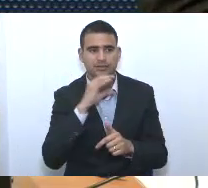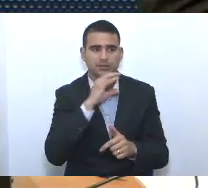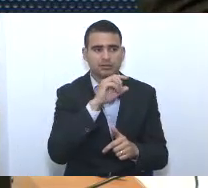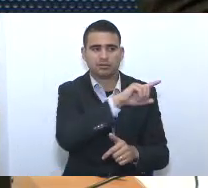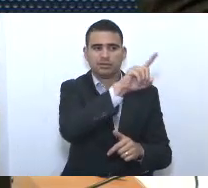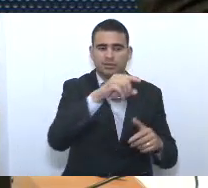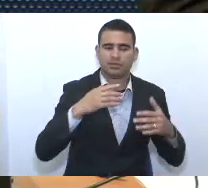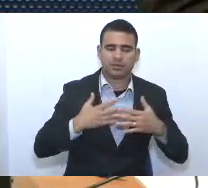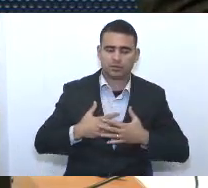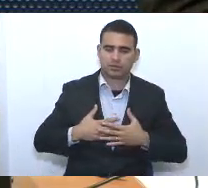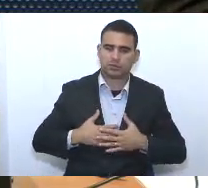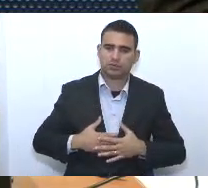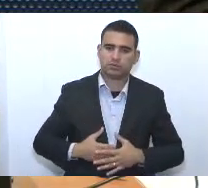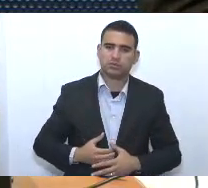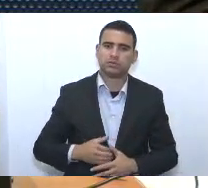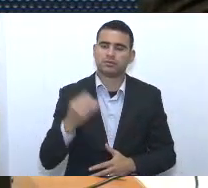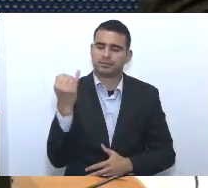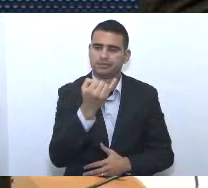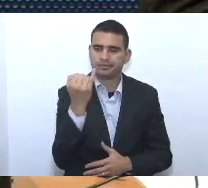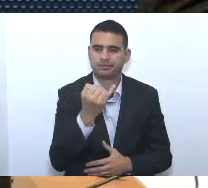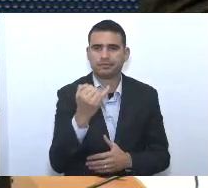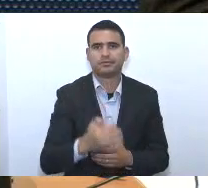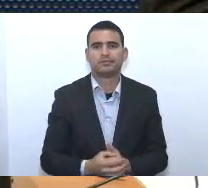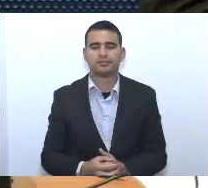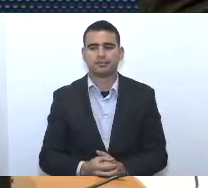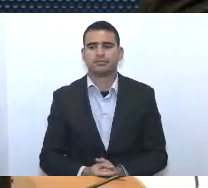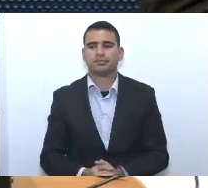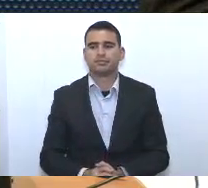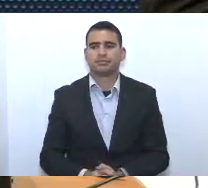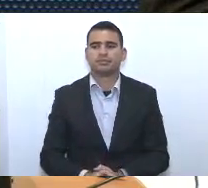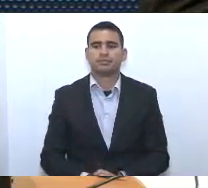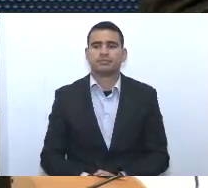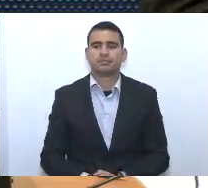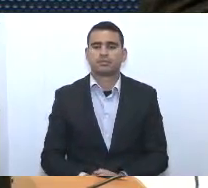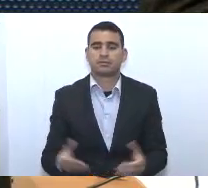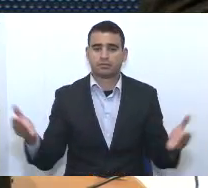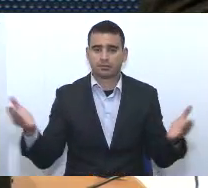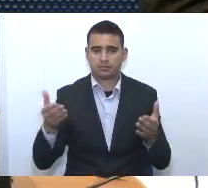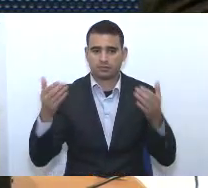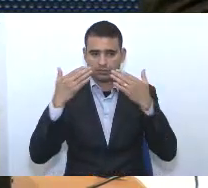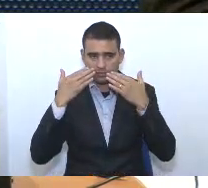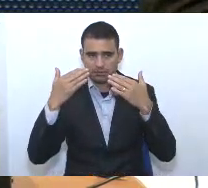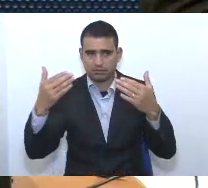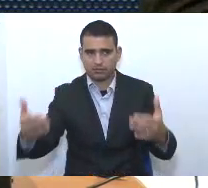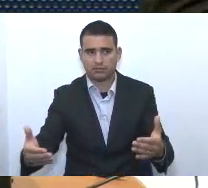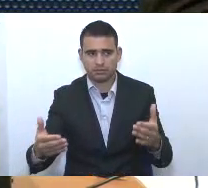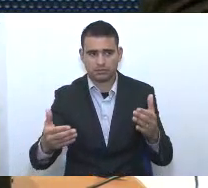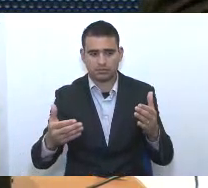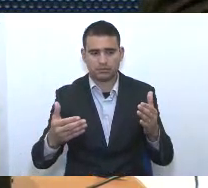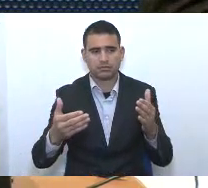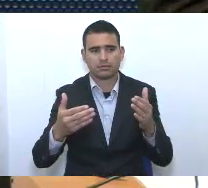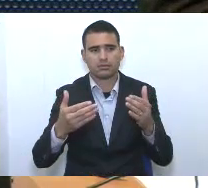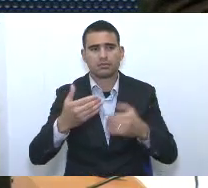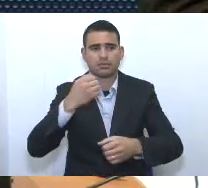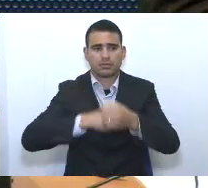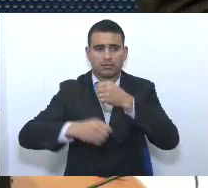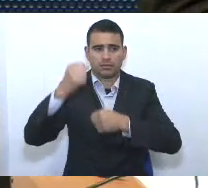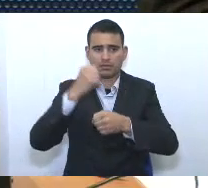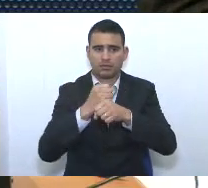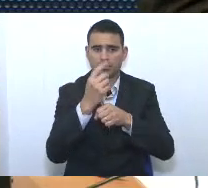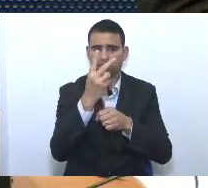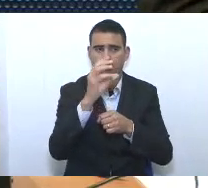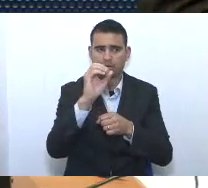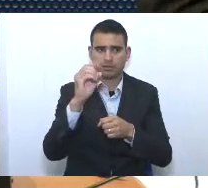para a vida do munícipe guarulhense. Nós estamos apresentando o nosso balanço de 2012 com a convicção de que estamos no